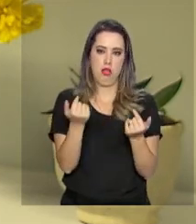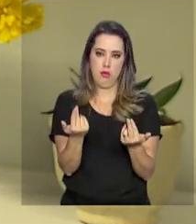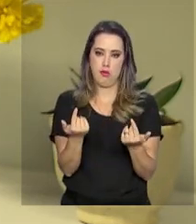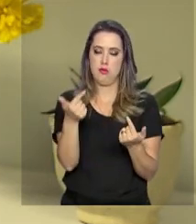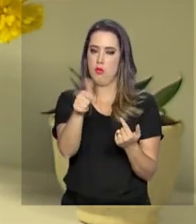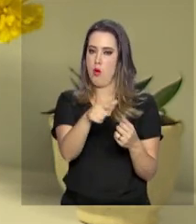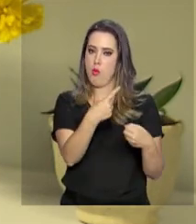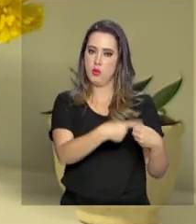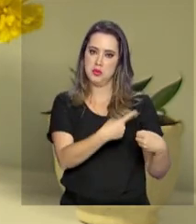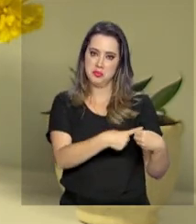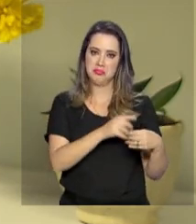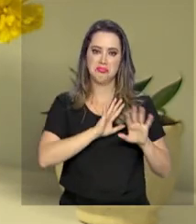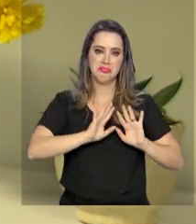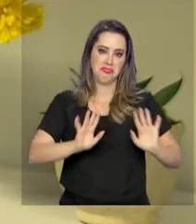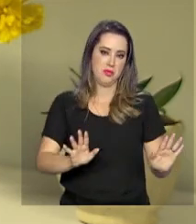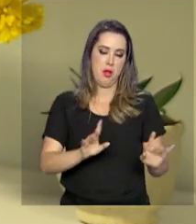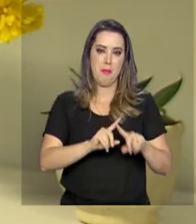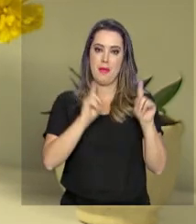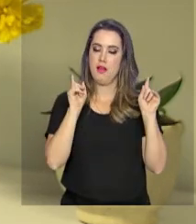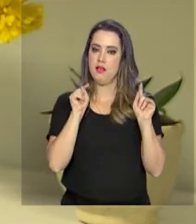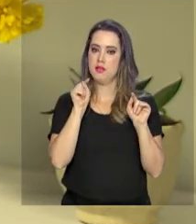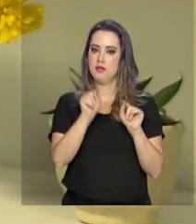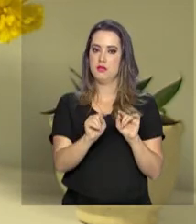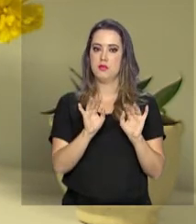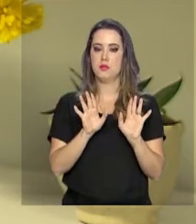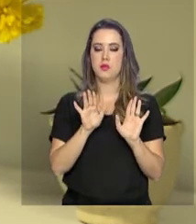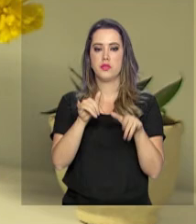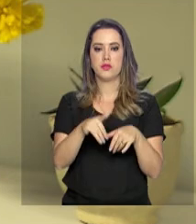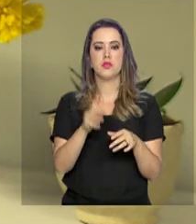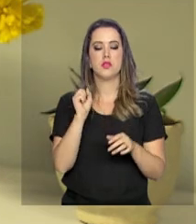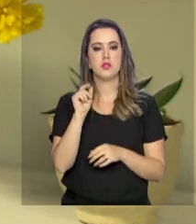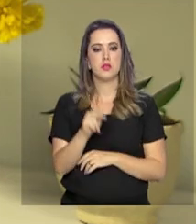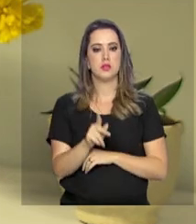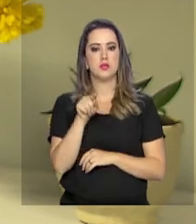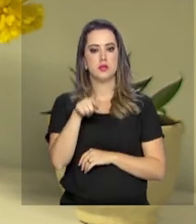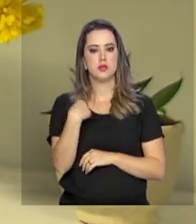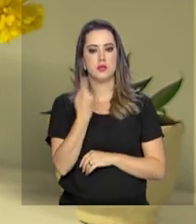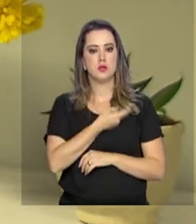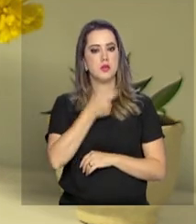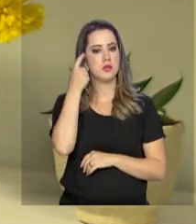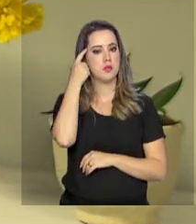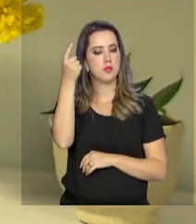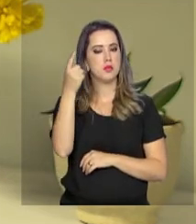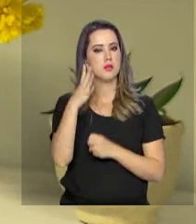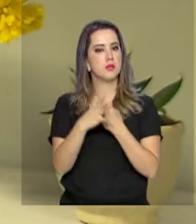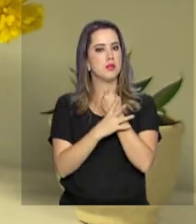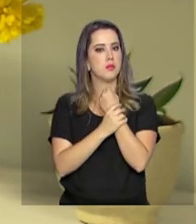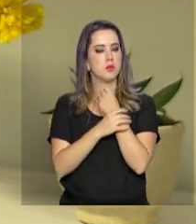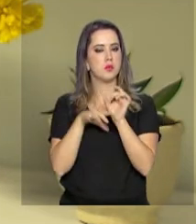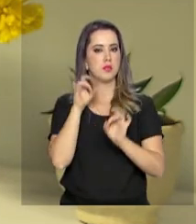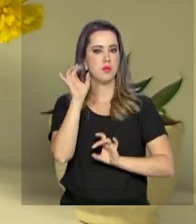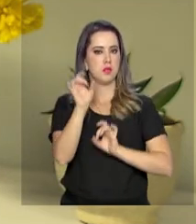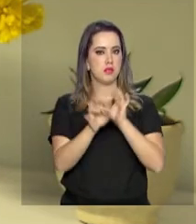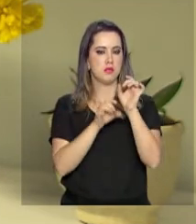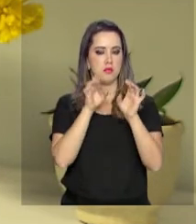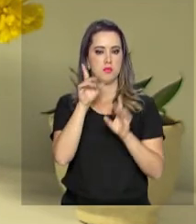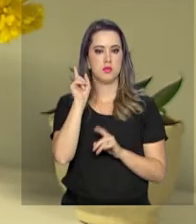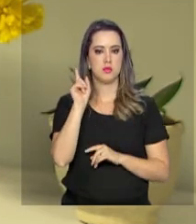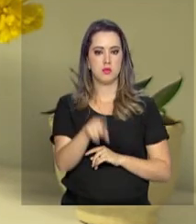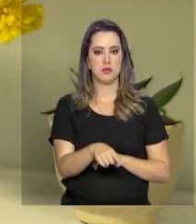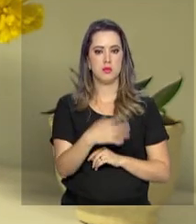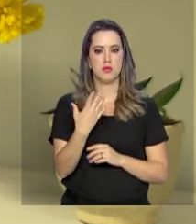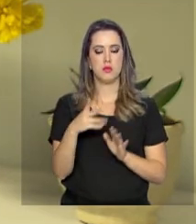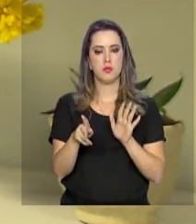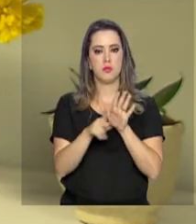da previdência social no entanto para fins de aposentadoria se nós pensarmos um segurado especial que é uma figura criada